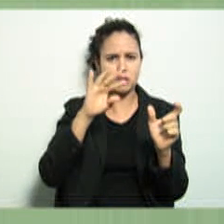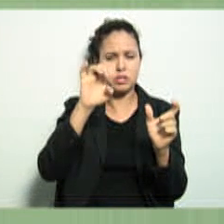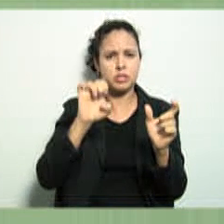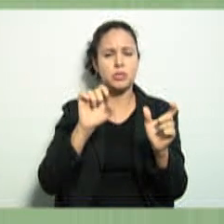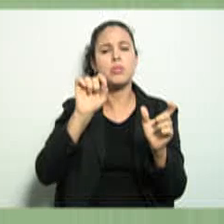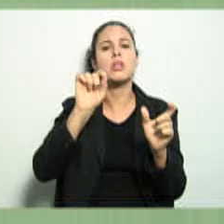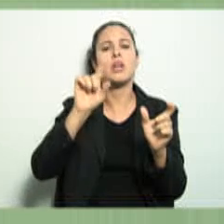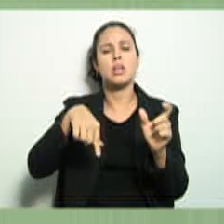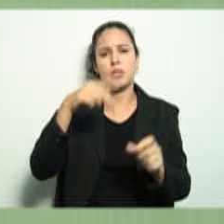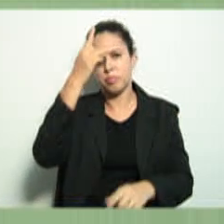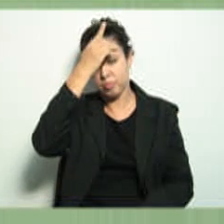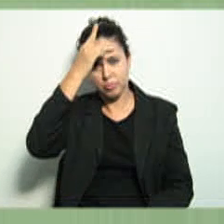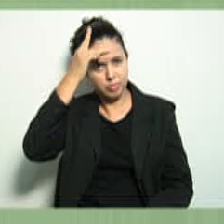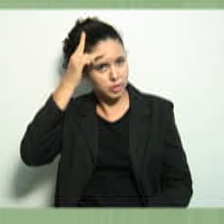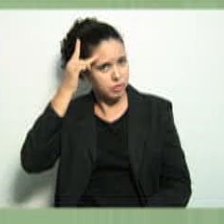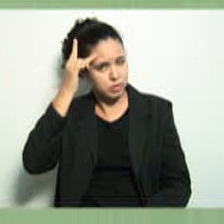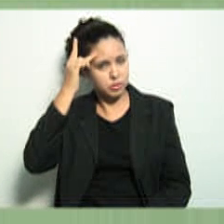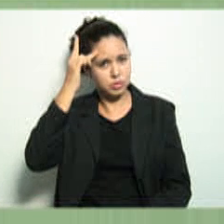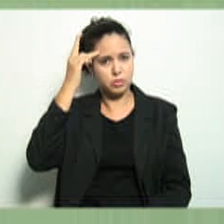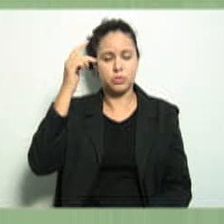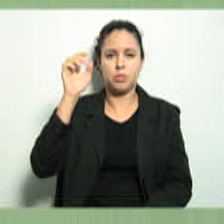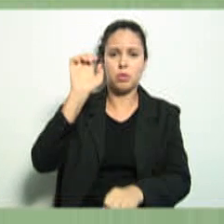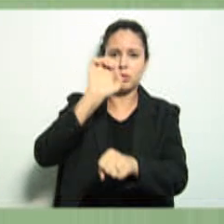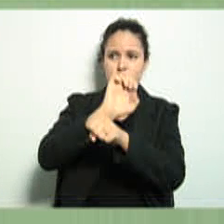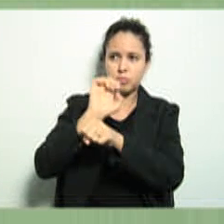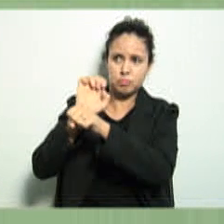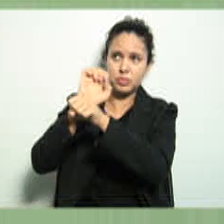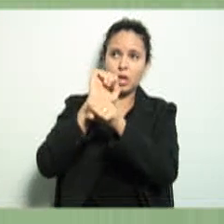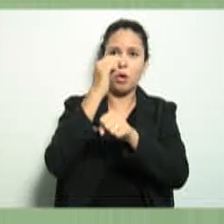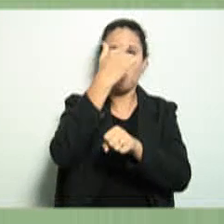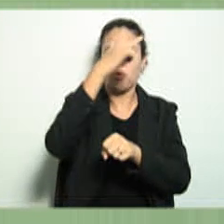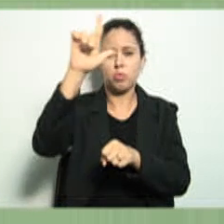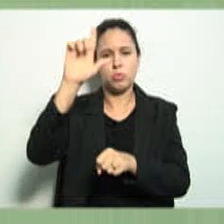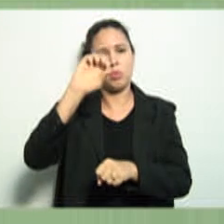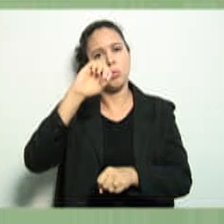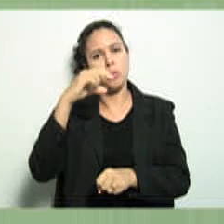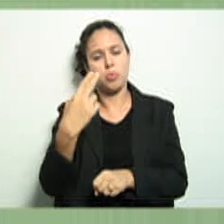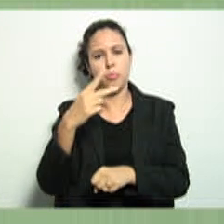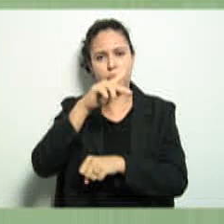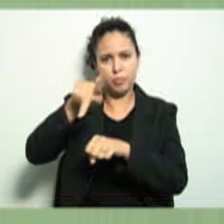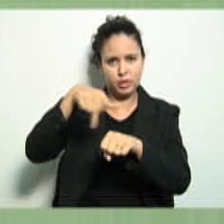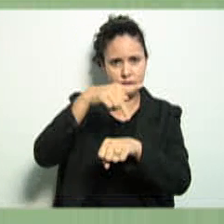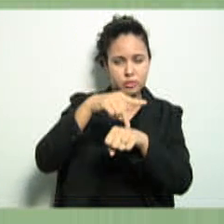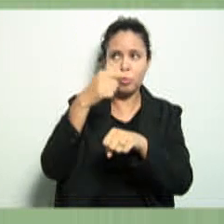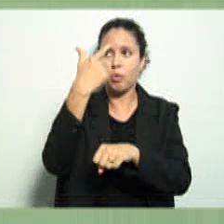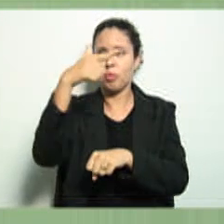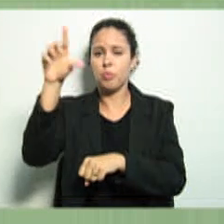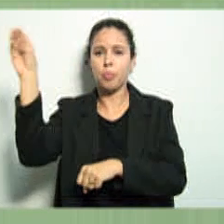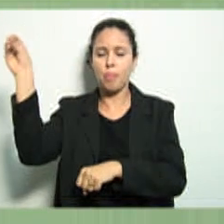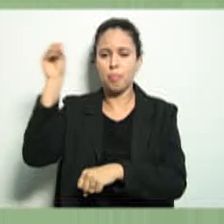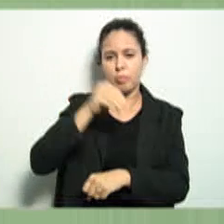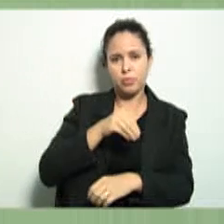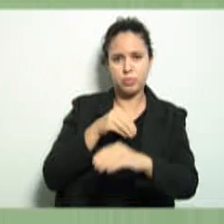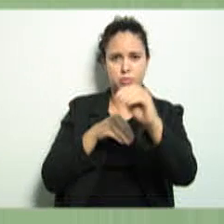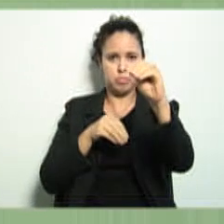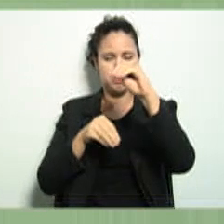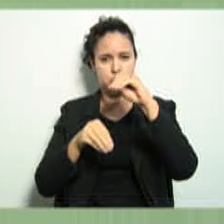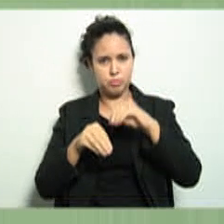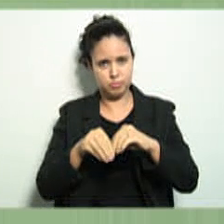outros países, sempre com algum interesse, na maioria das vezes, em busca de trabalho e melhores condições de vida.